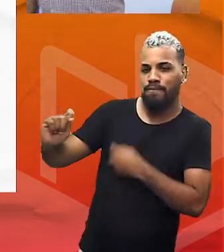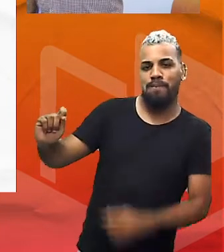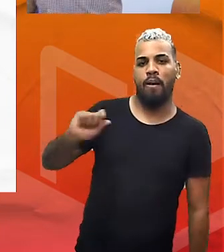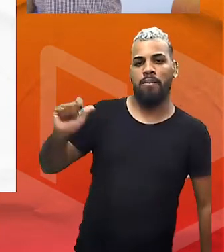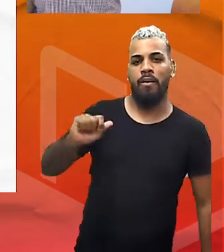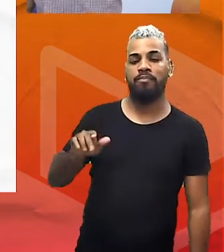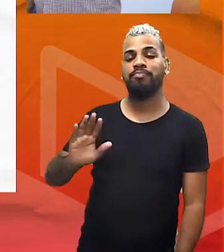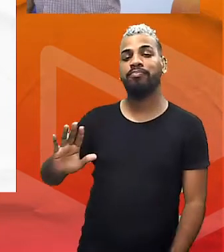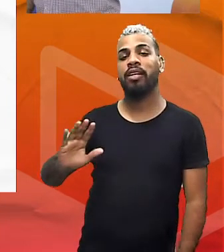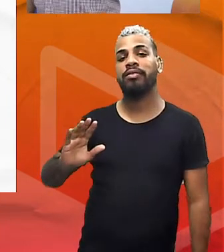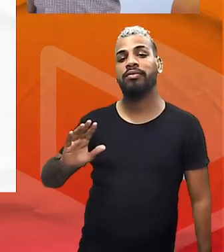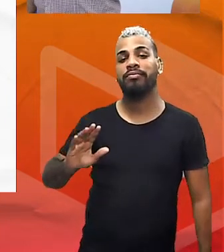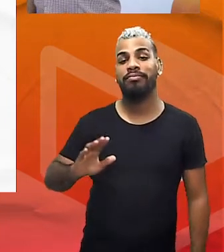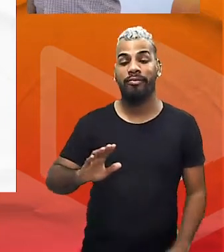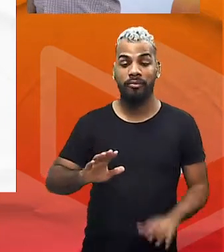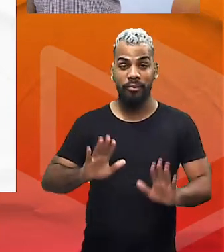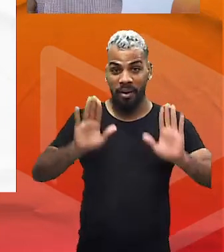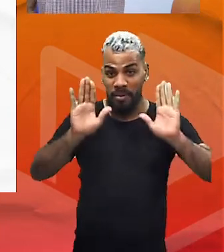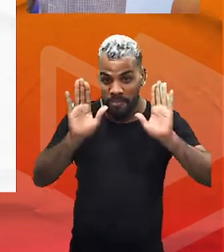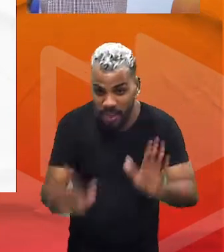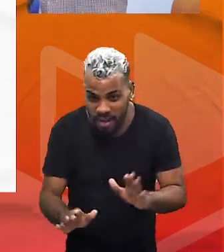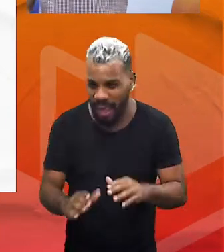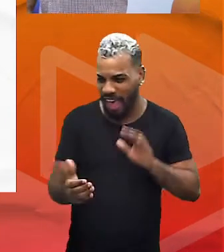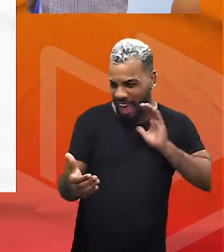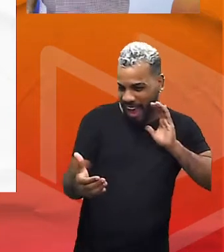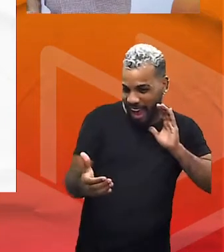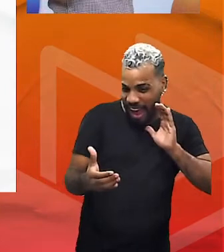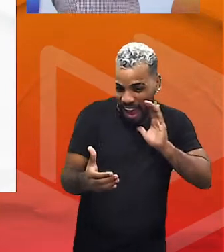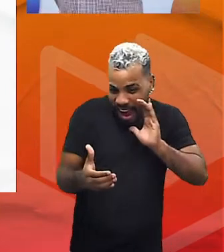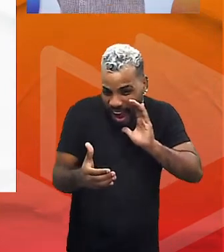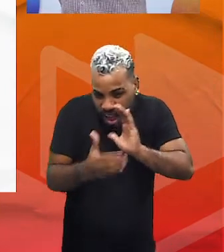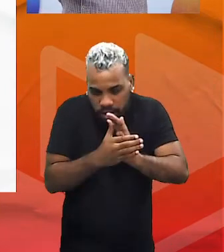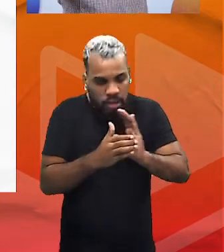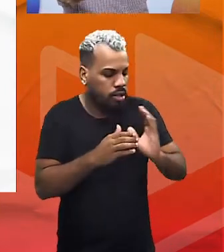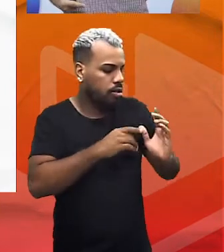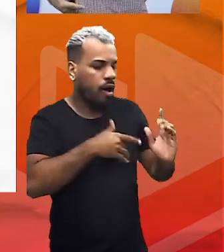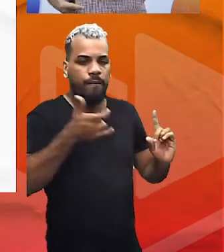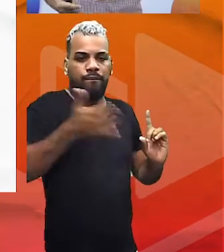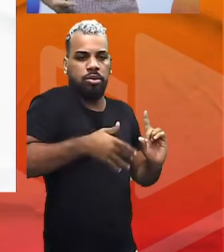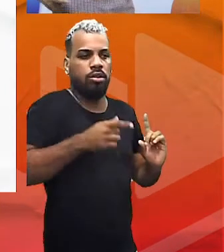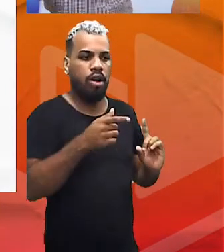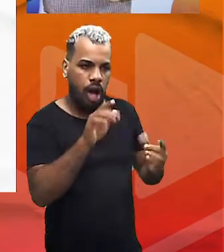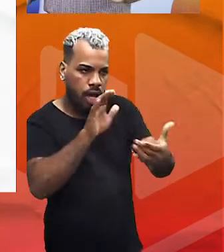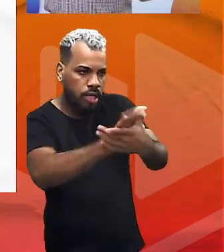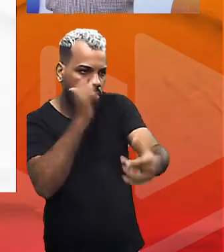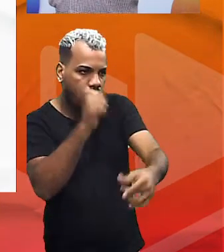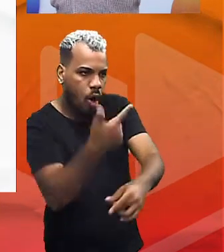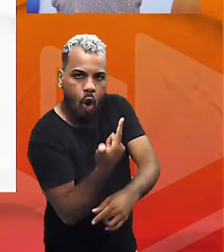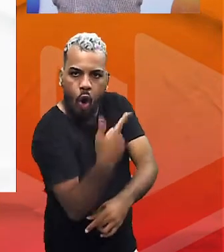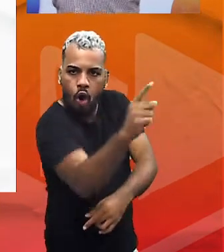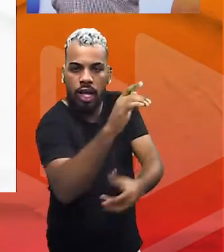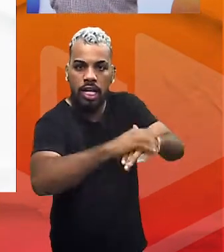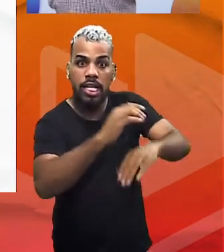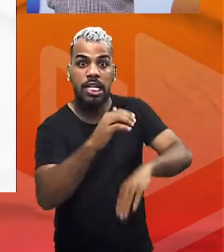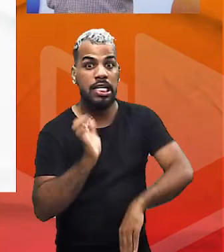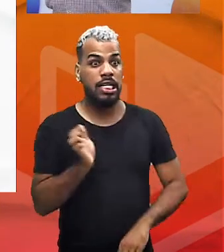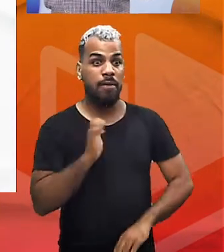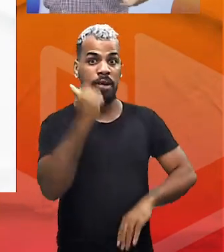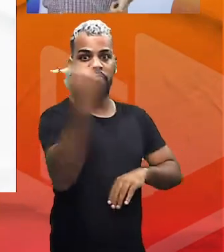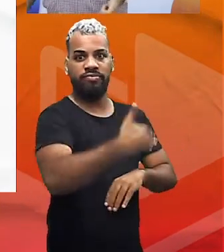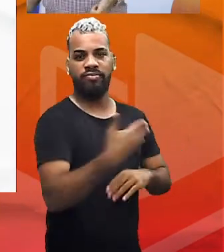outra mulher, mais rica, né? E aí, quando ela fica rica, então todos vão passar a querê-la, que ela passa a ter